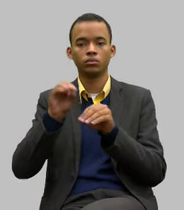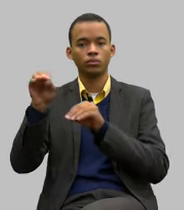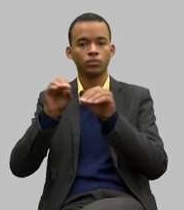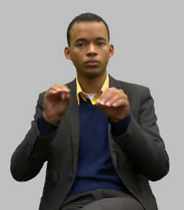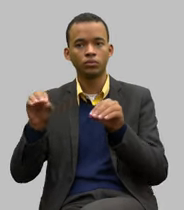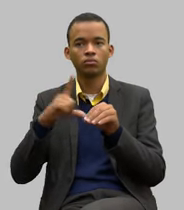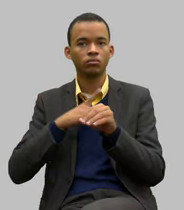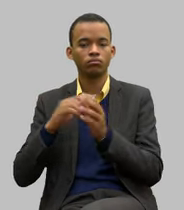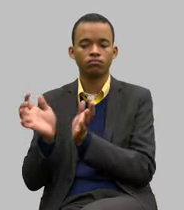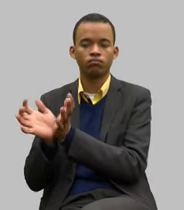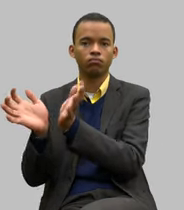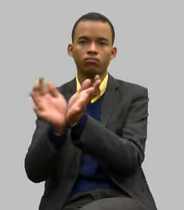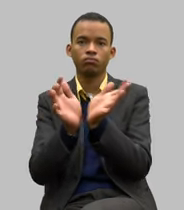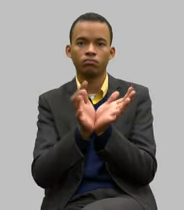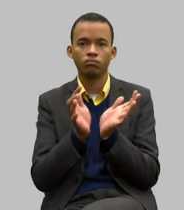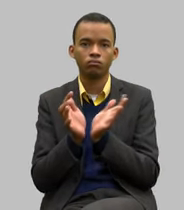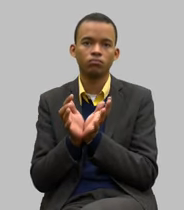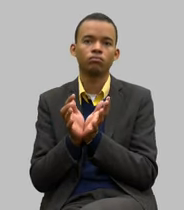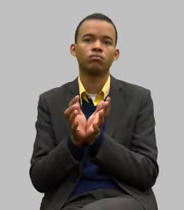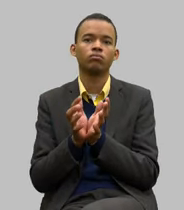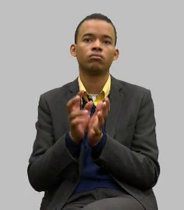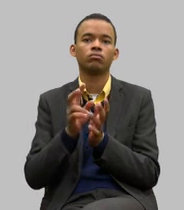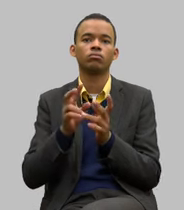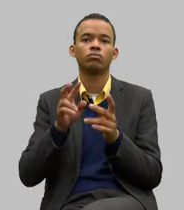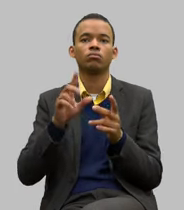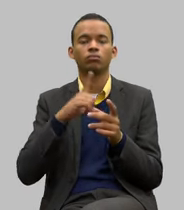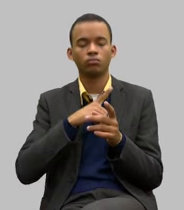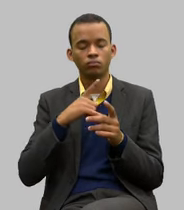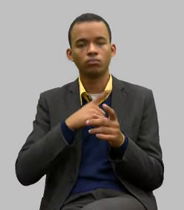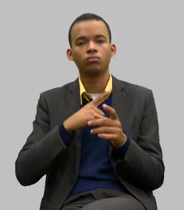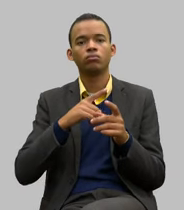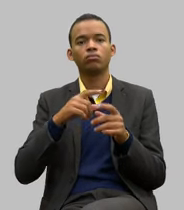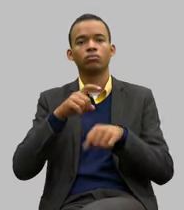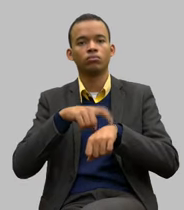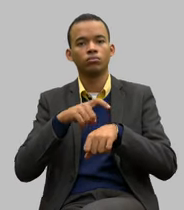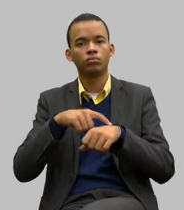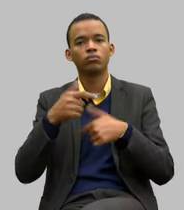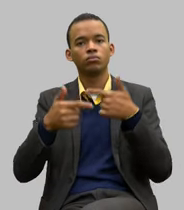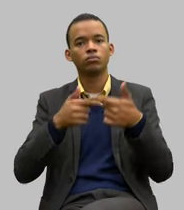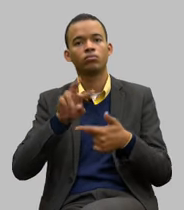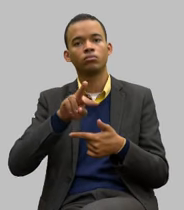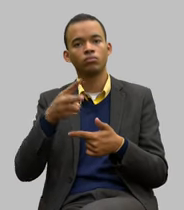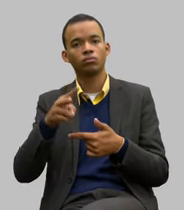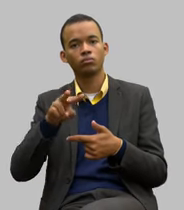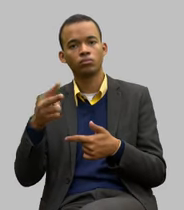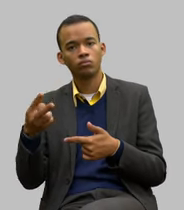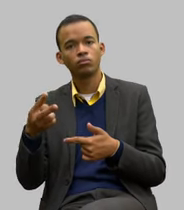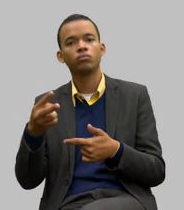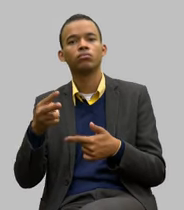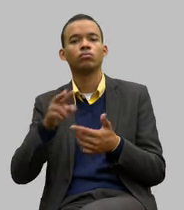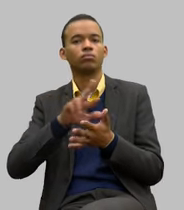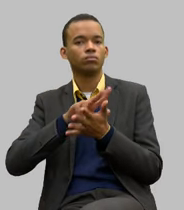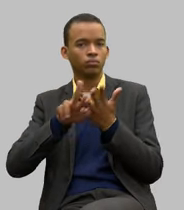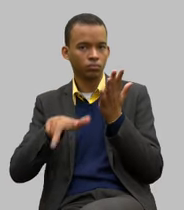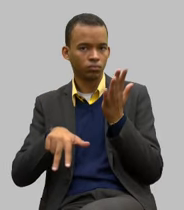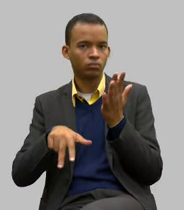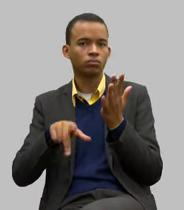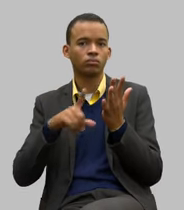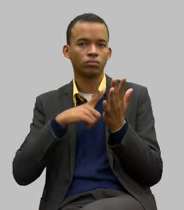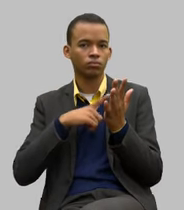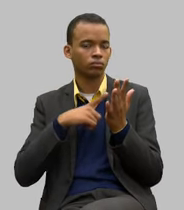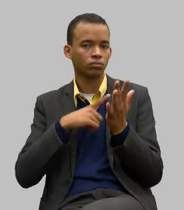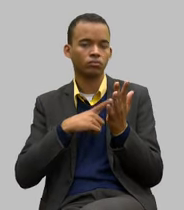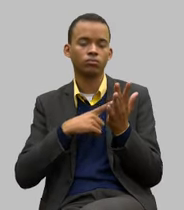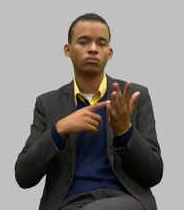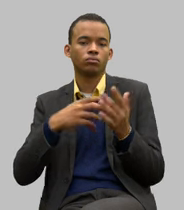controle de Alo o plantão variável de 12 por 36 24 por 72 e a escala 4 por1 então isso faz com que a